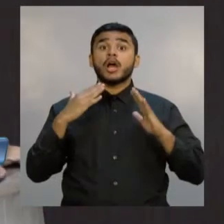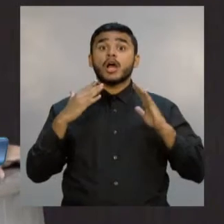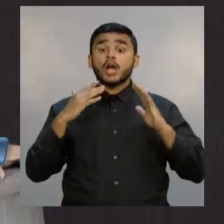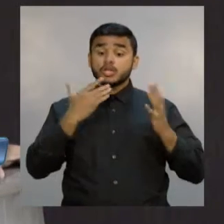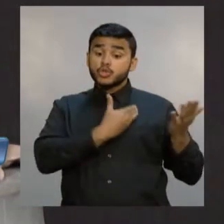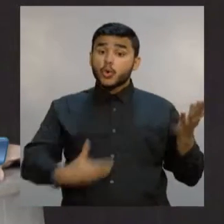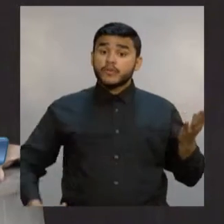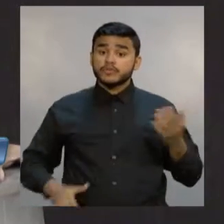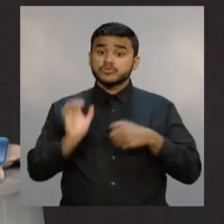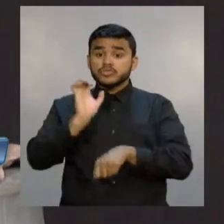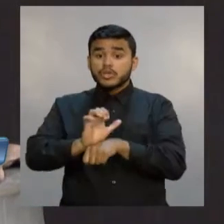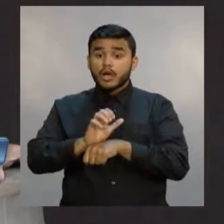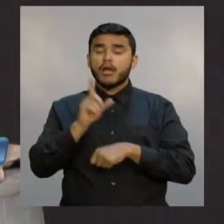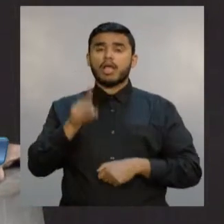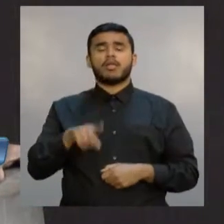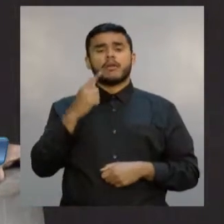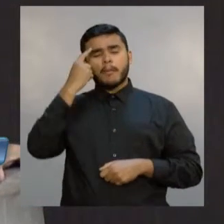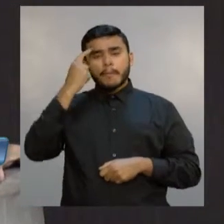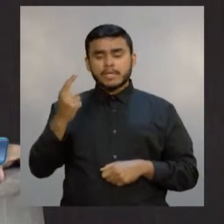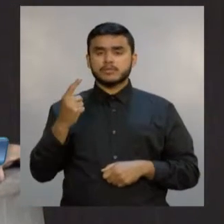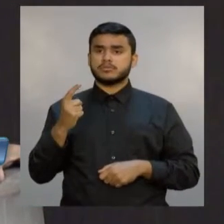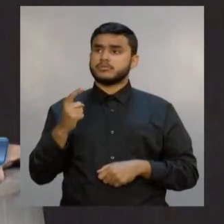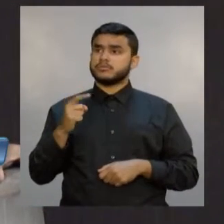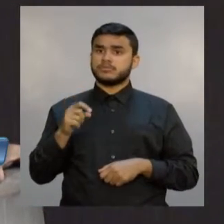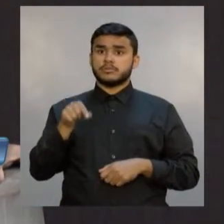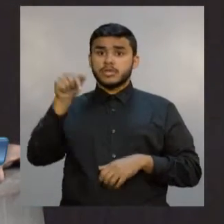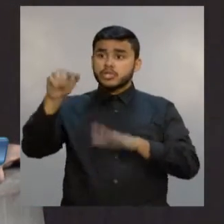semana em que